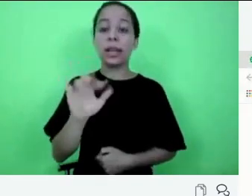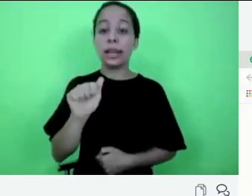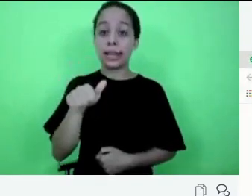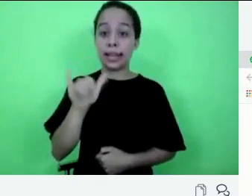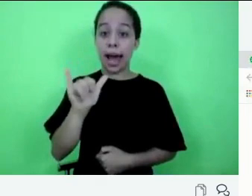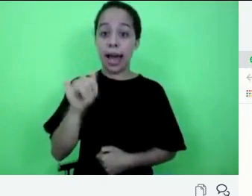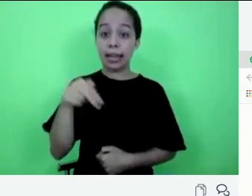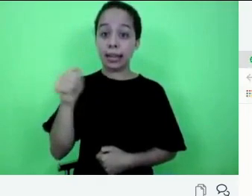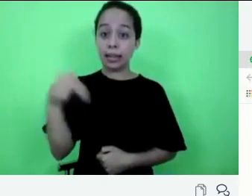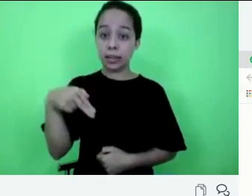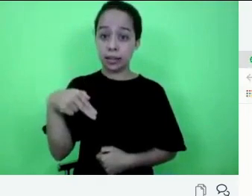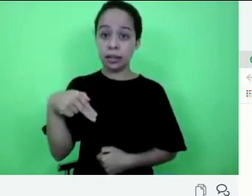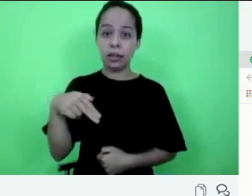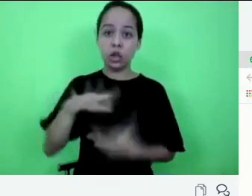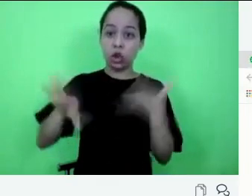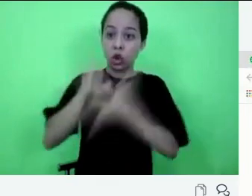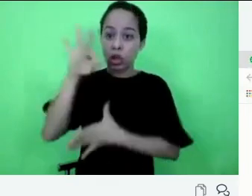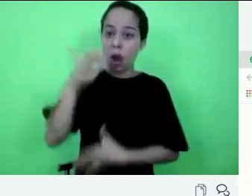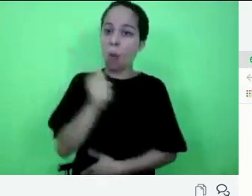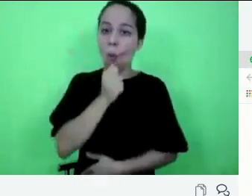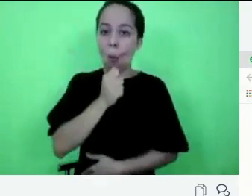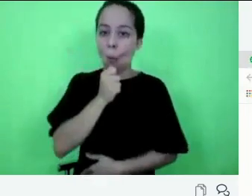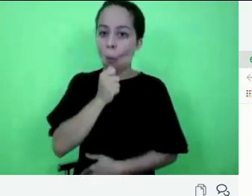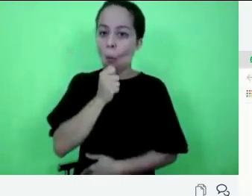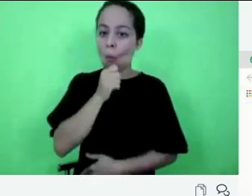Vamos gerar a lista.